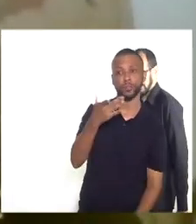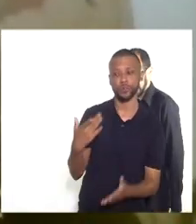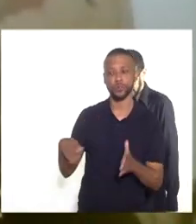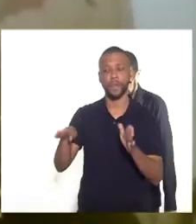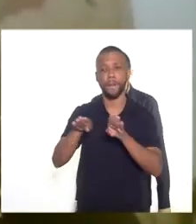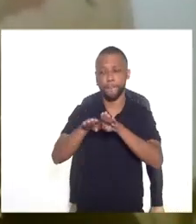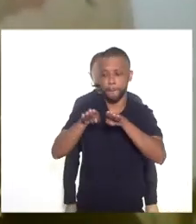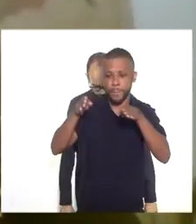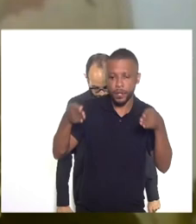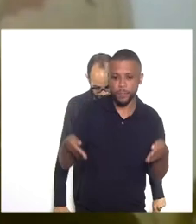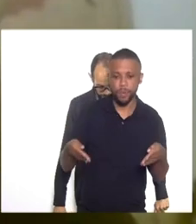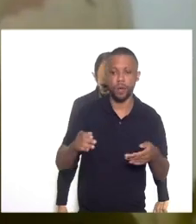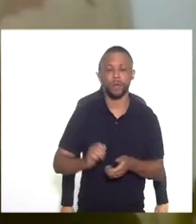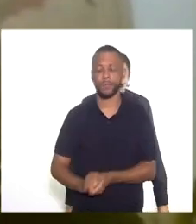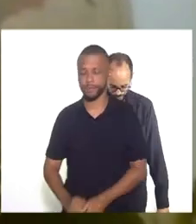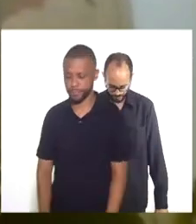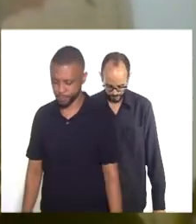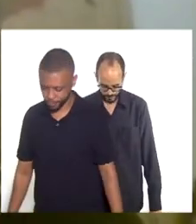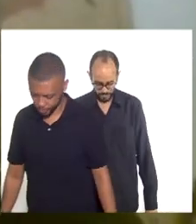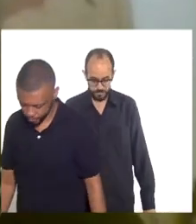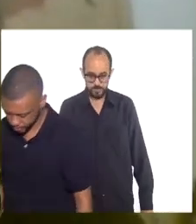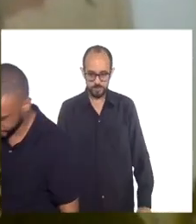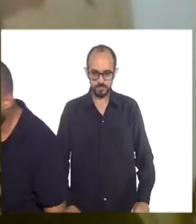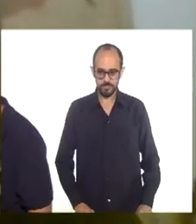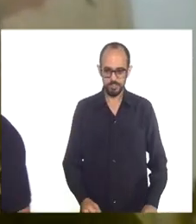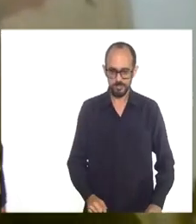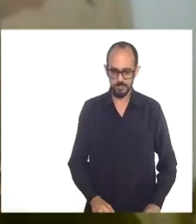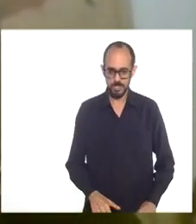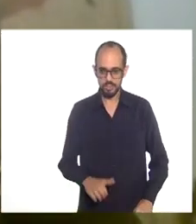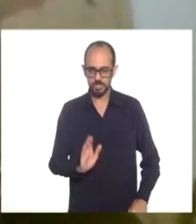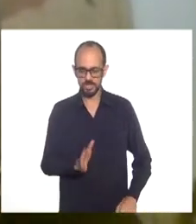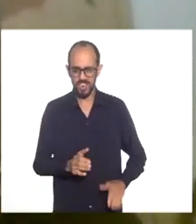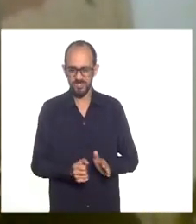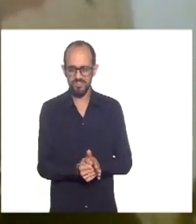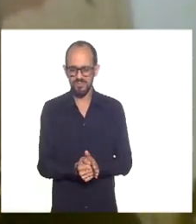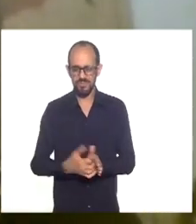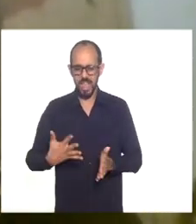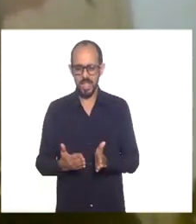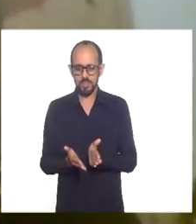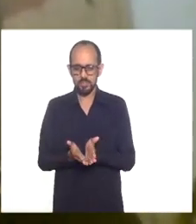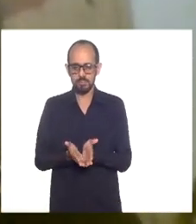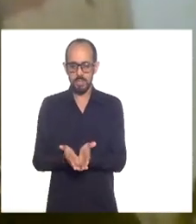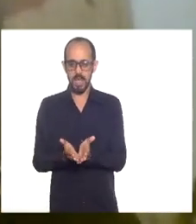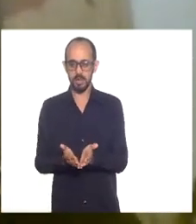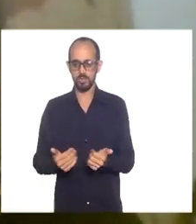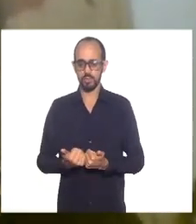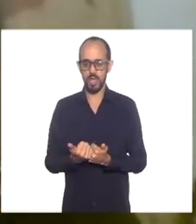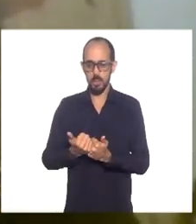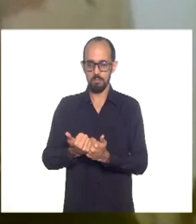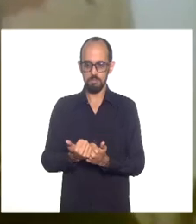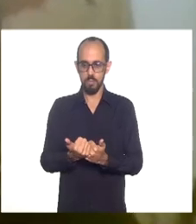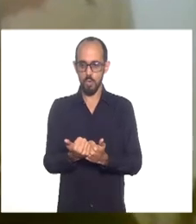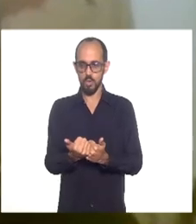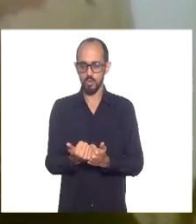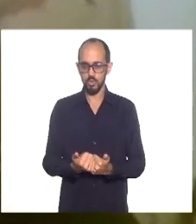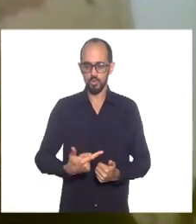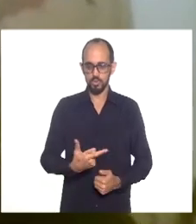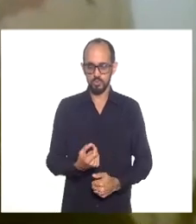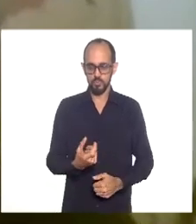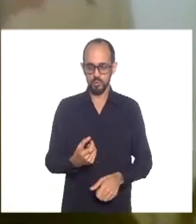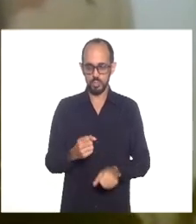uma quantidade, dezenas, se não uma centena de barcos de apoio ao longo dos últimos 20